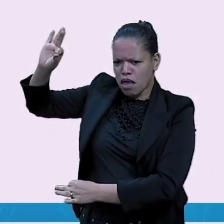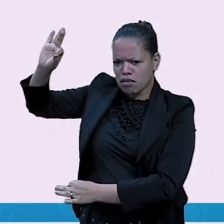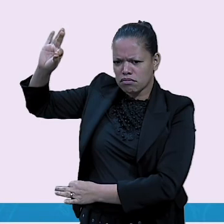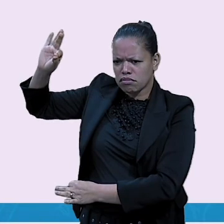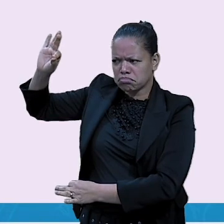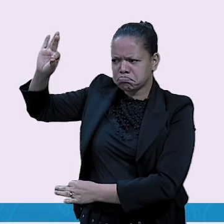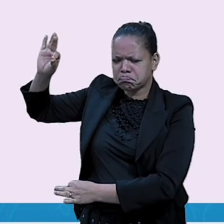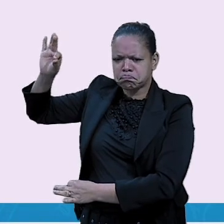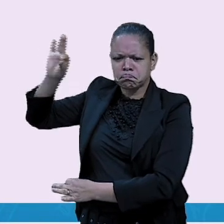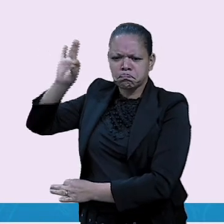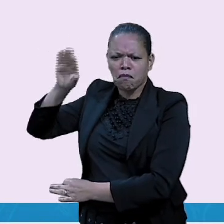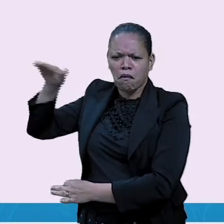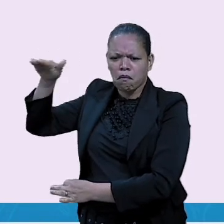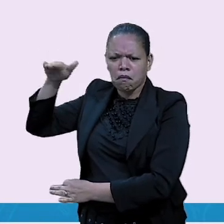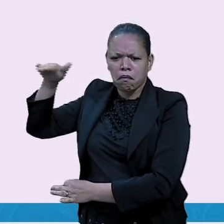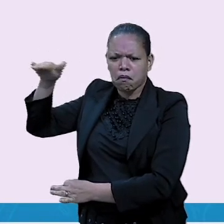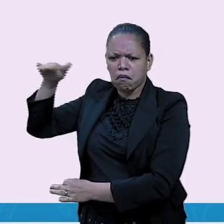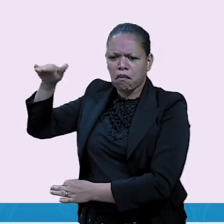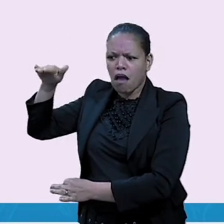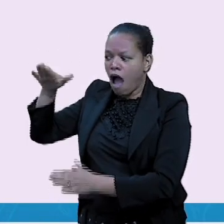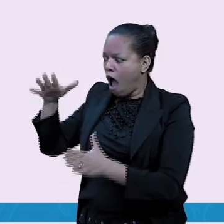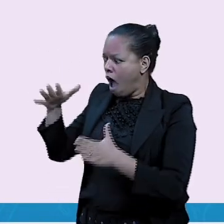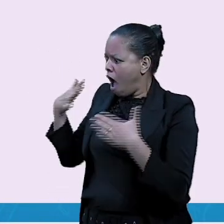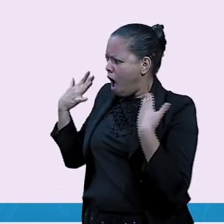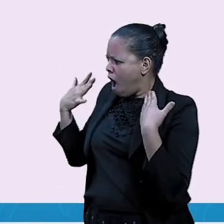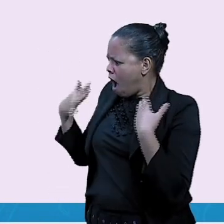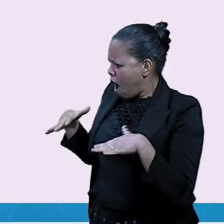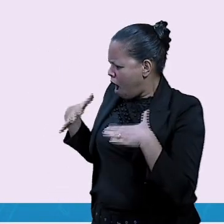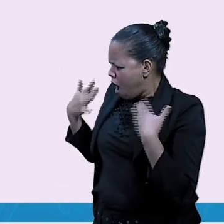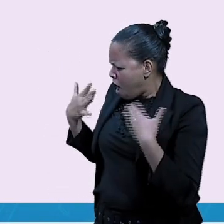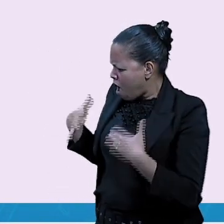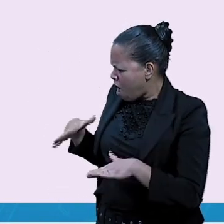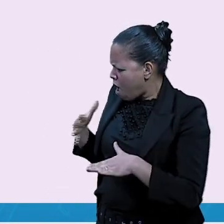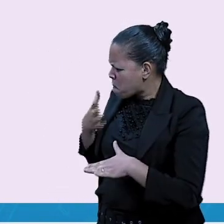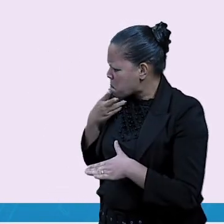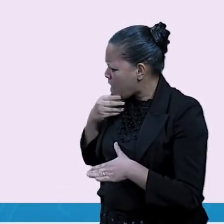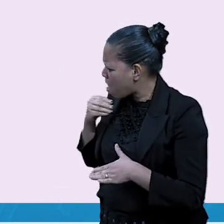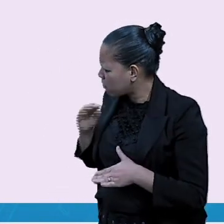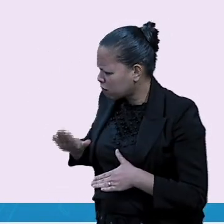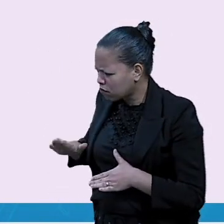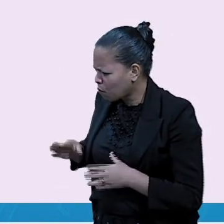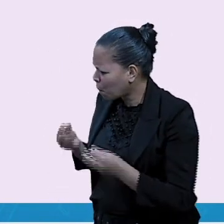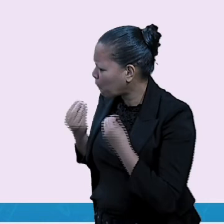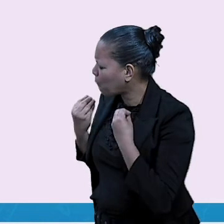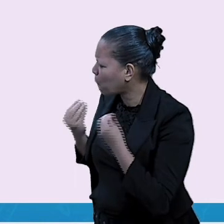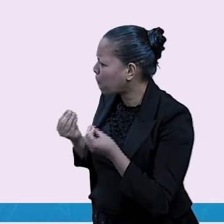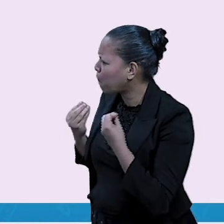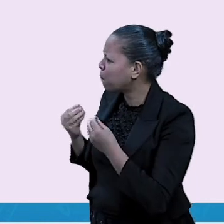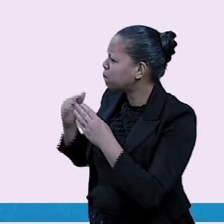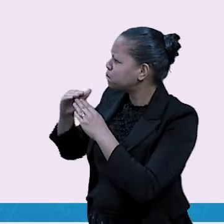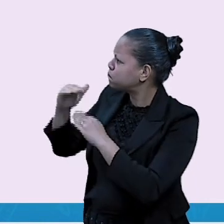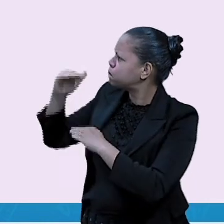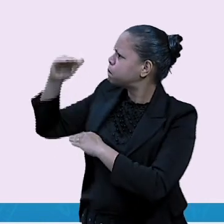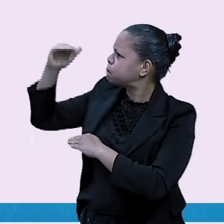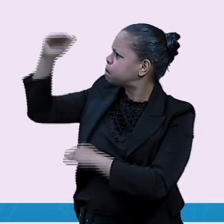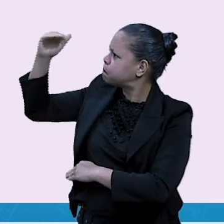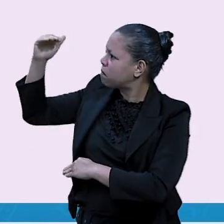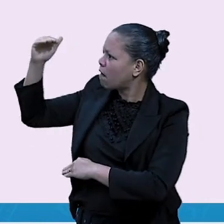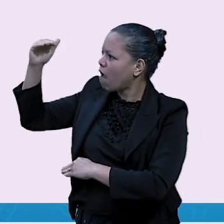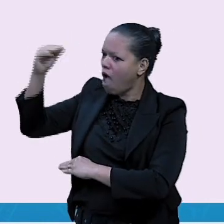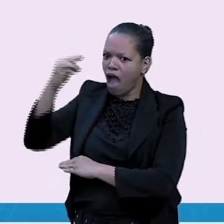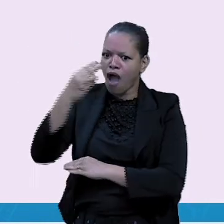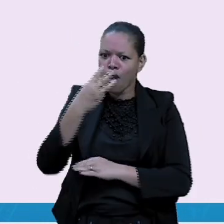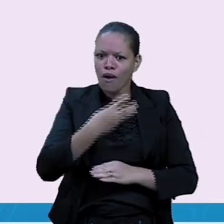chão. Espantada, ela disse: "Menino do céu, você cresceu quase 30 centímetros em um